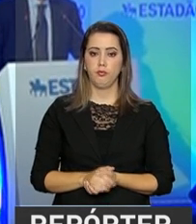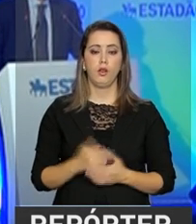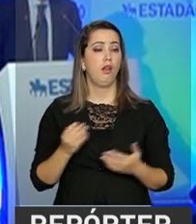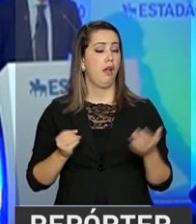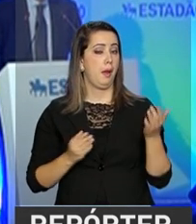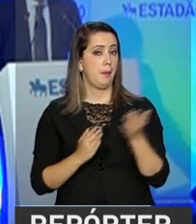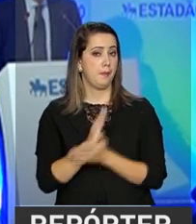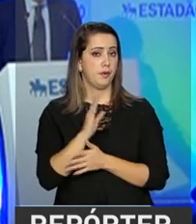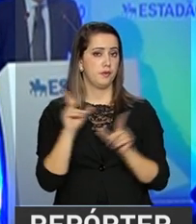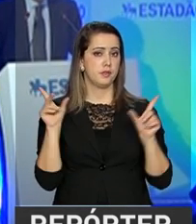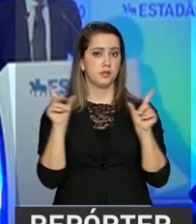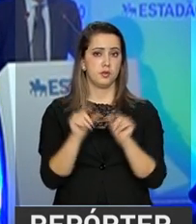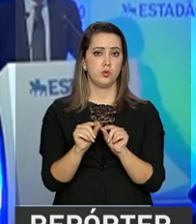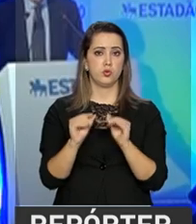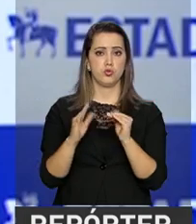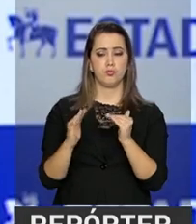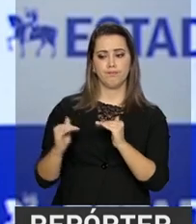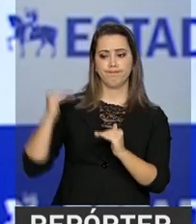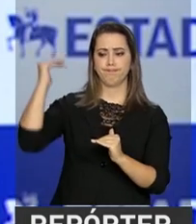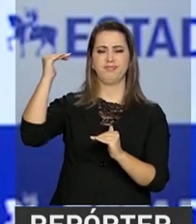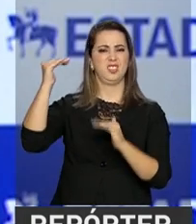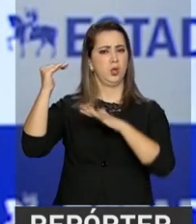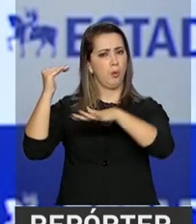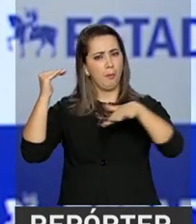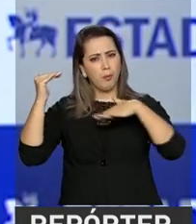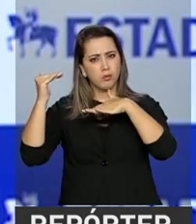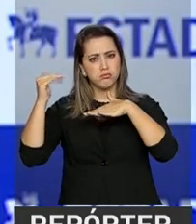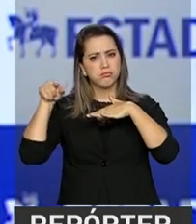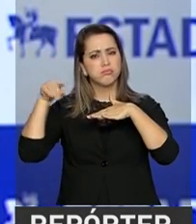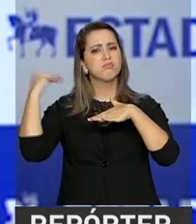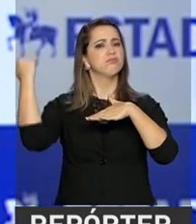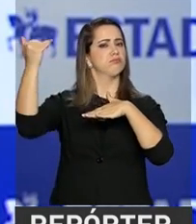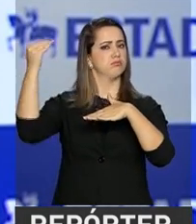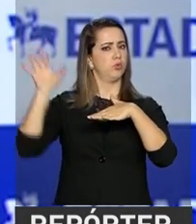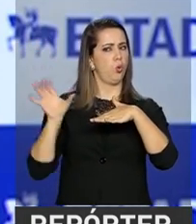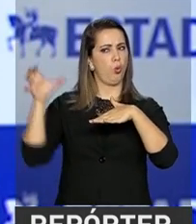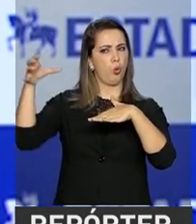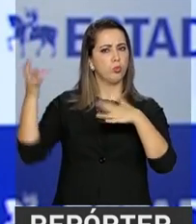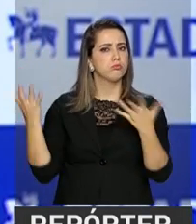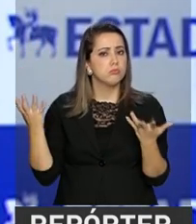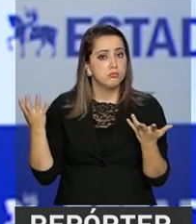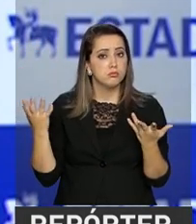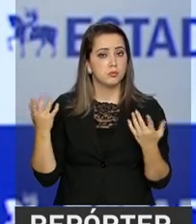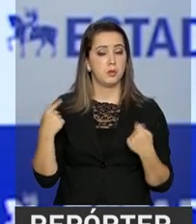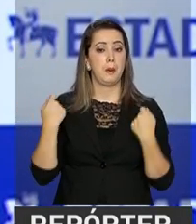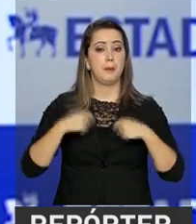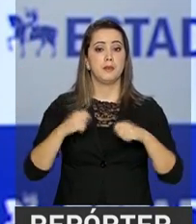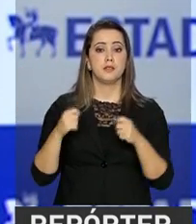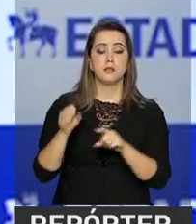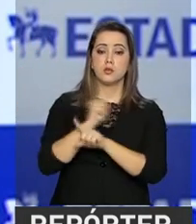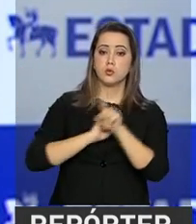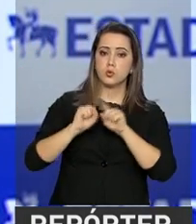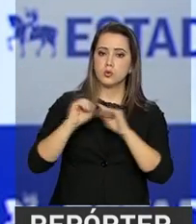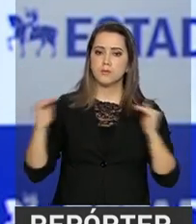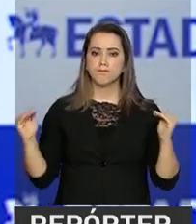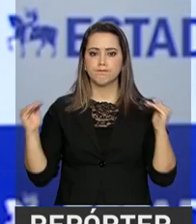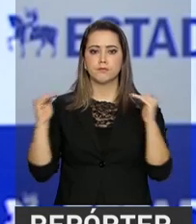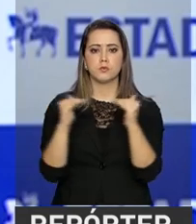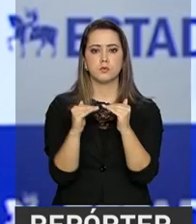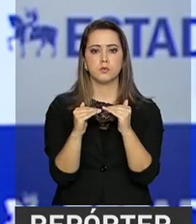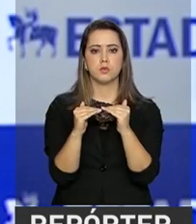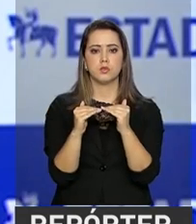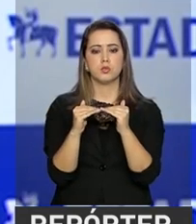reforma vai reduzir privilégios uma sociedade em que haja igualdade e que há na igualdade